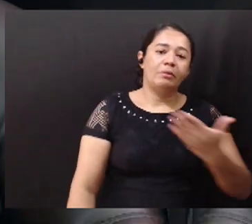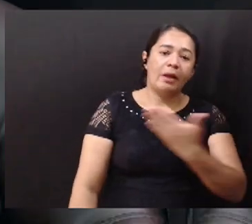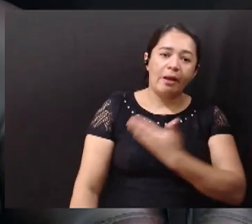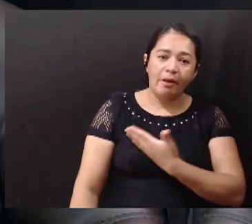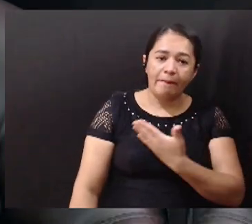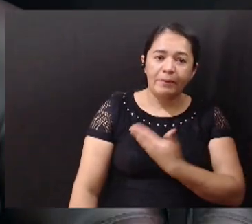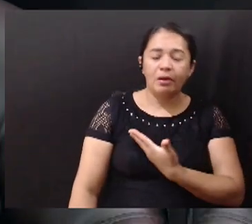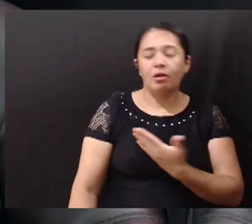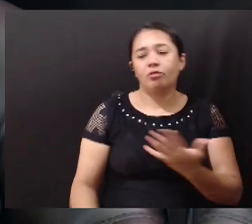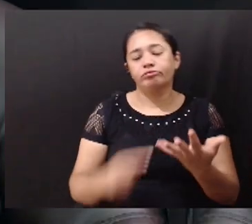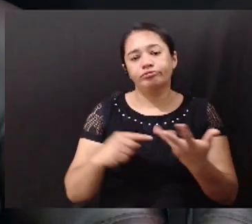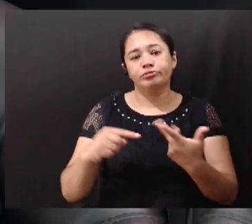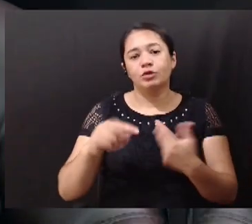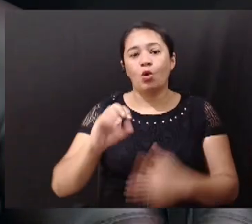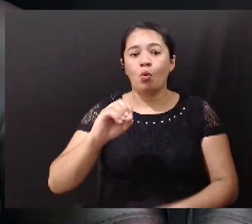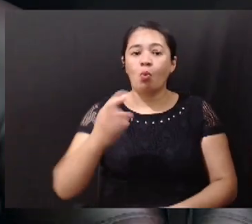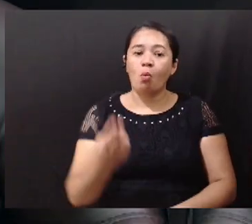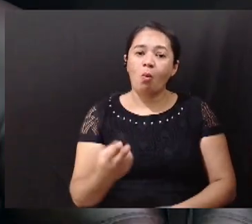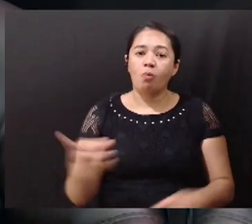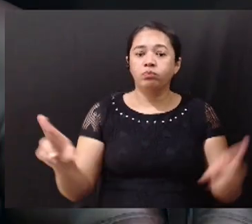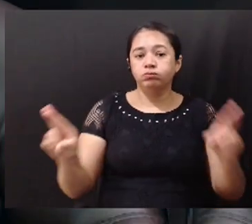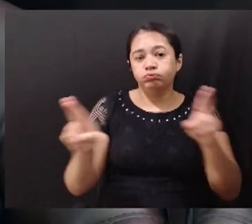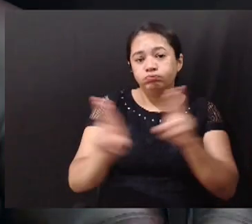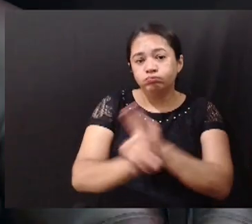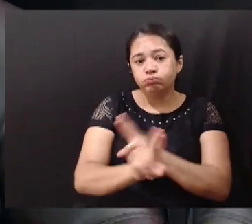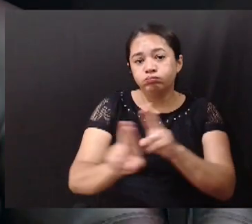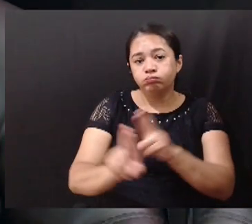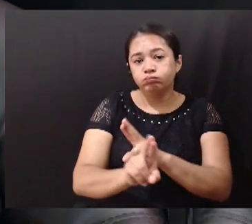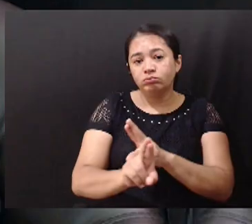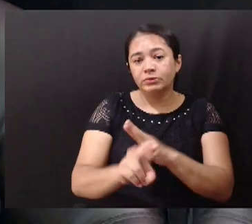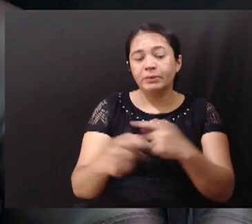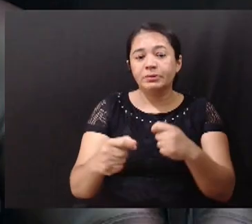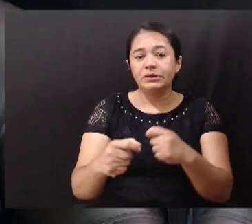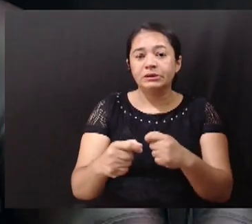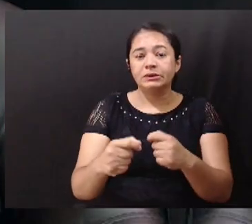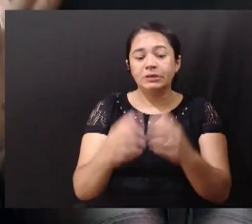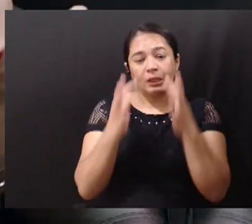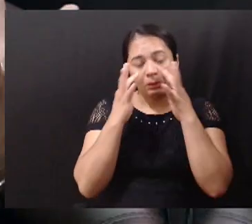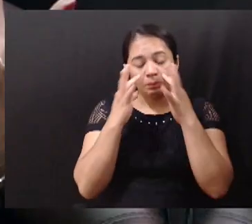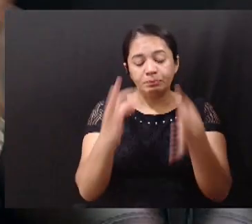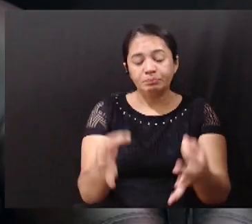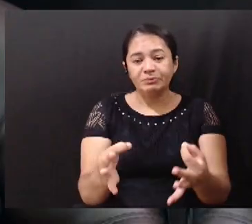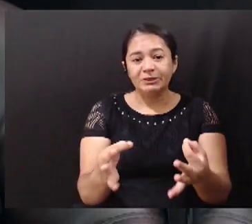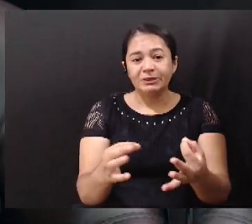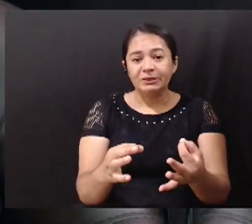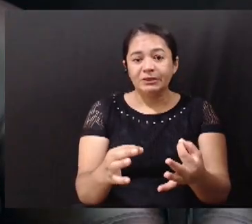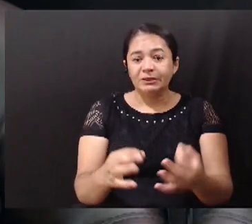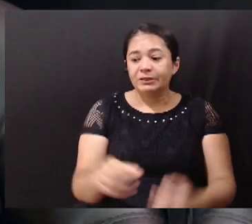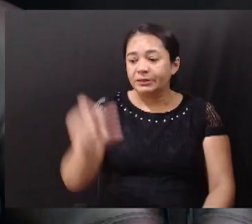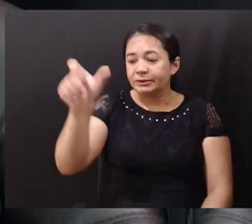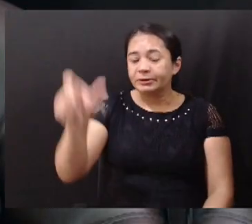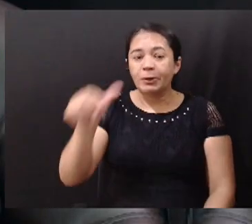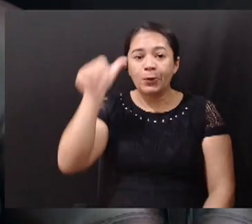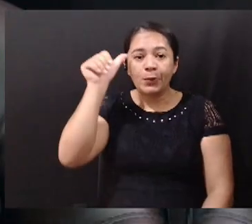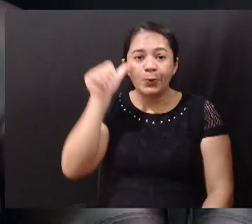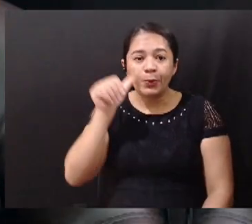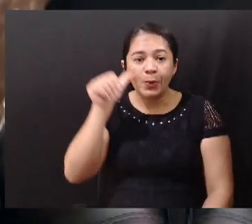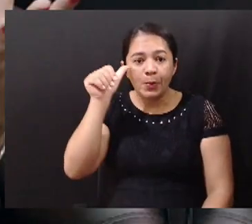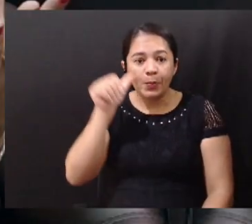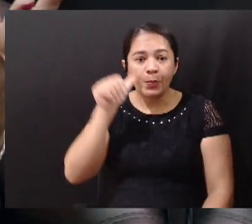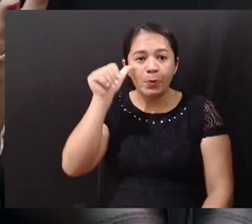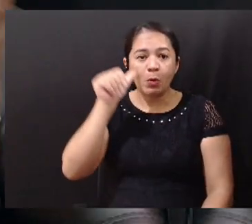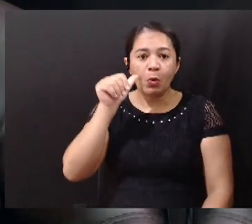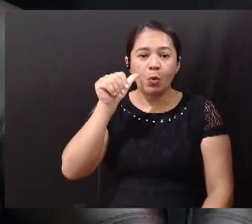ou até um relacionamento que ela também tem que dar conta. Então, é uma mulher, né, que tem as suas